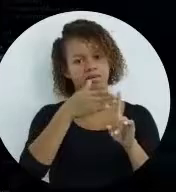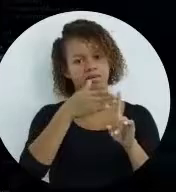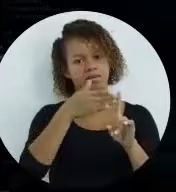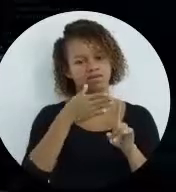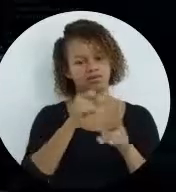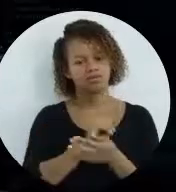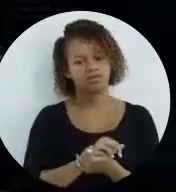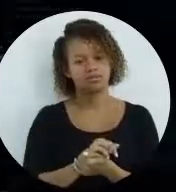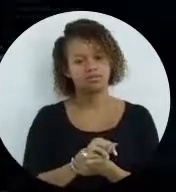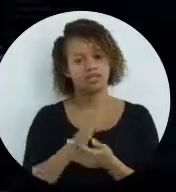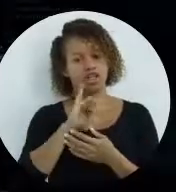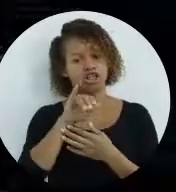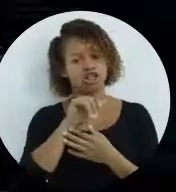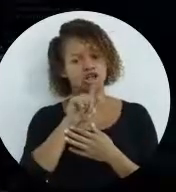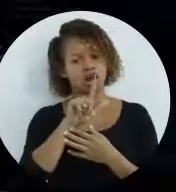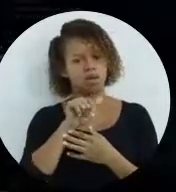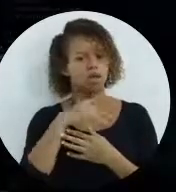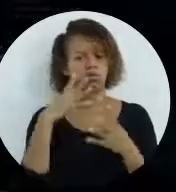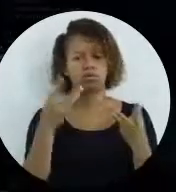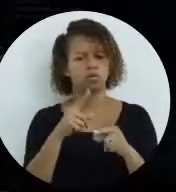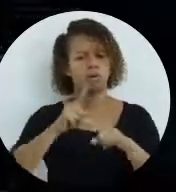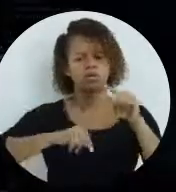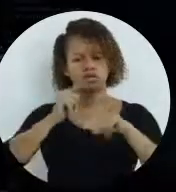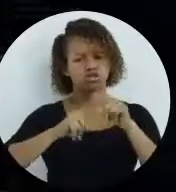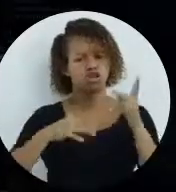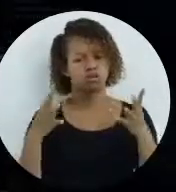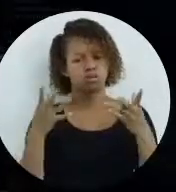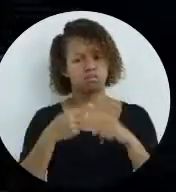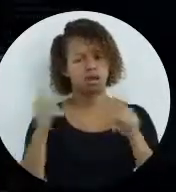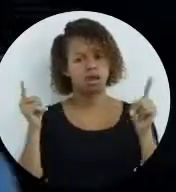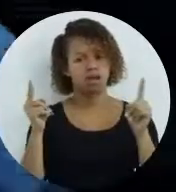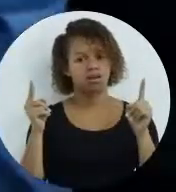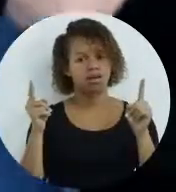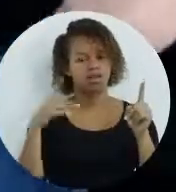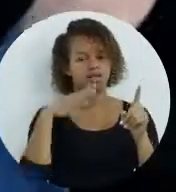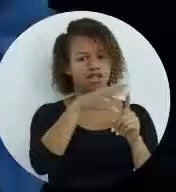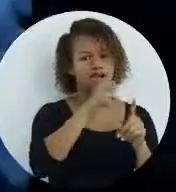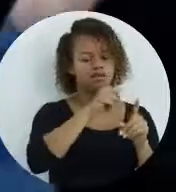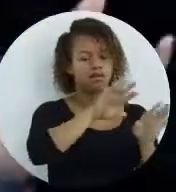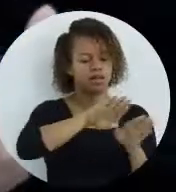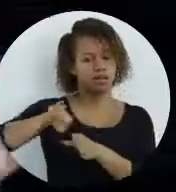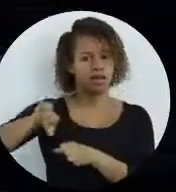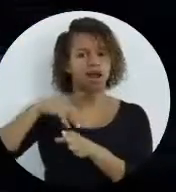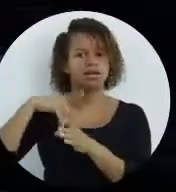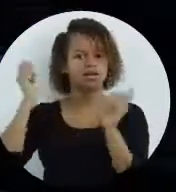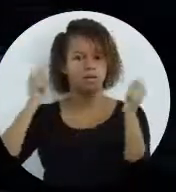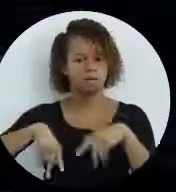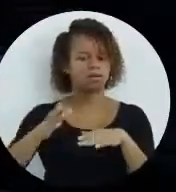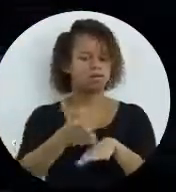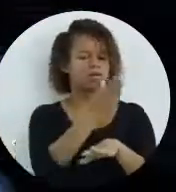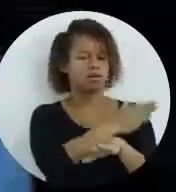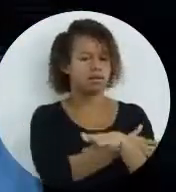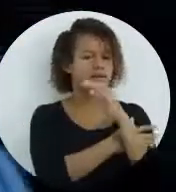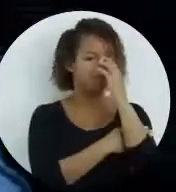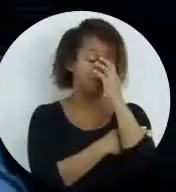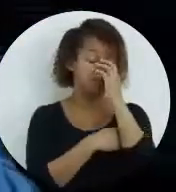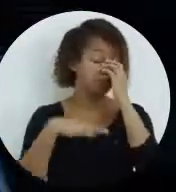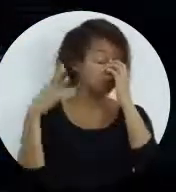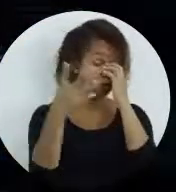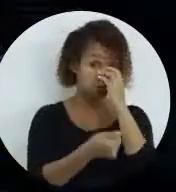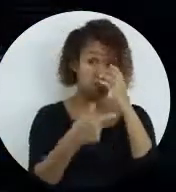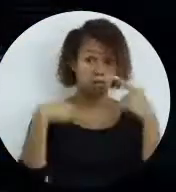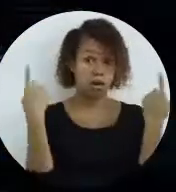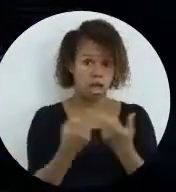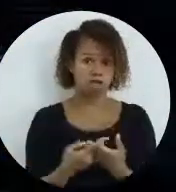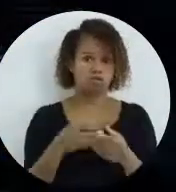cima. Em Java quase tudo é objeto, certo? Mas tirando os literais que a gente viu na competência passada, o resto